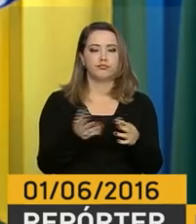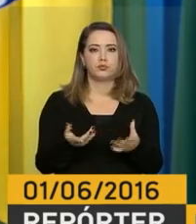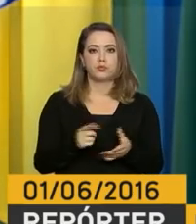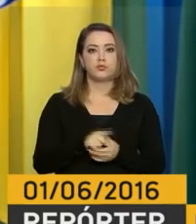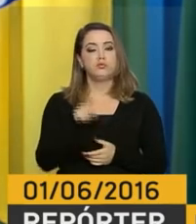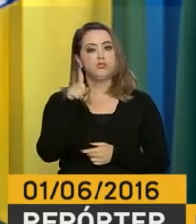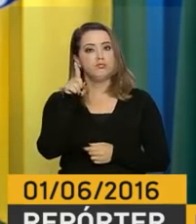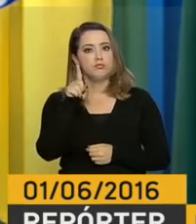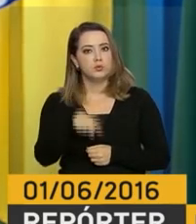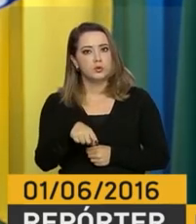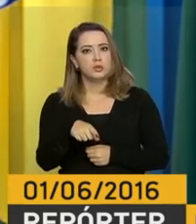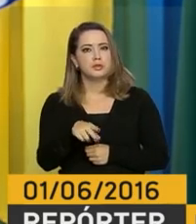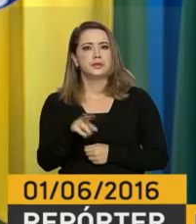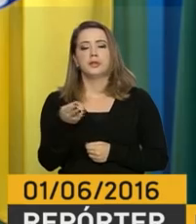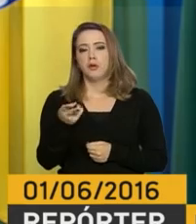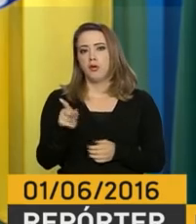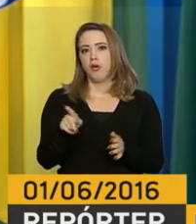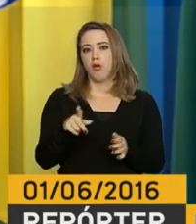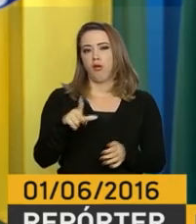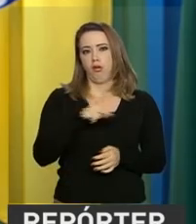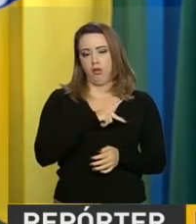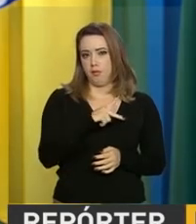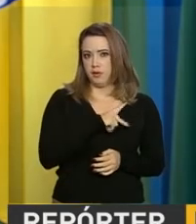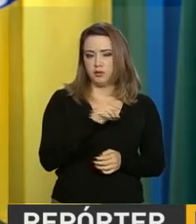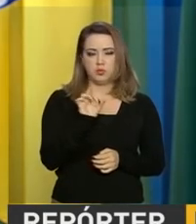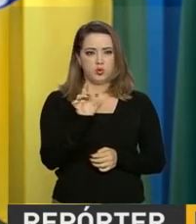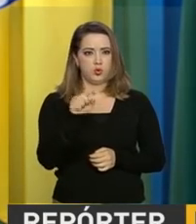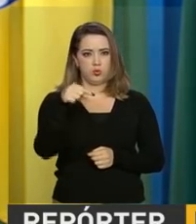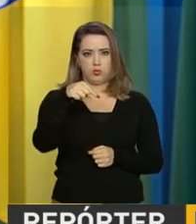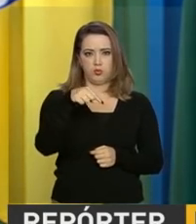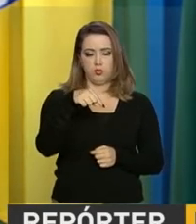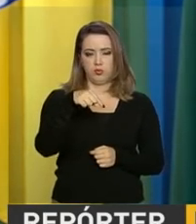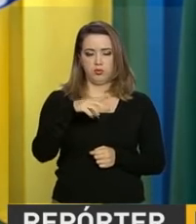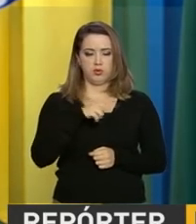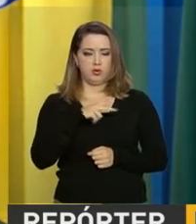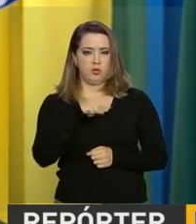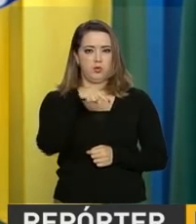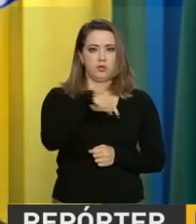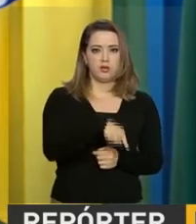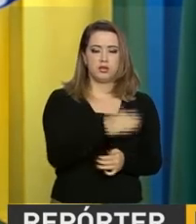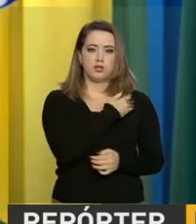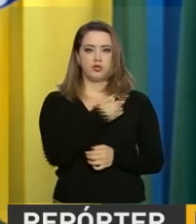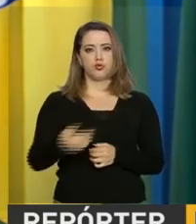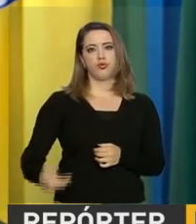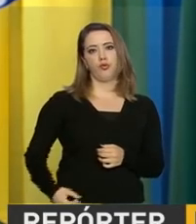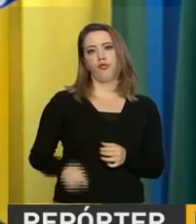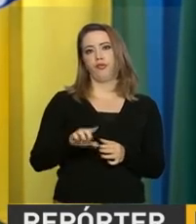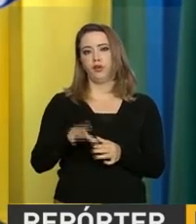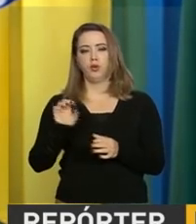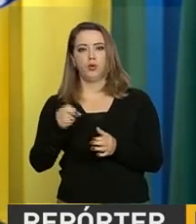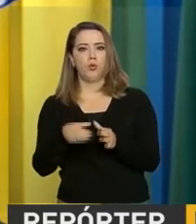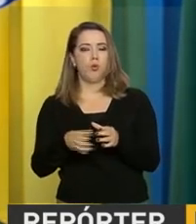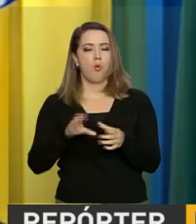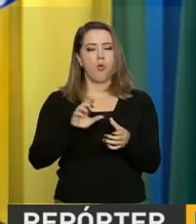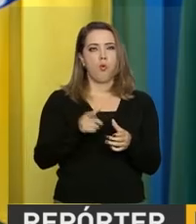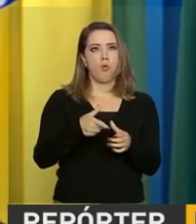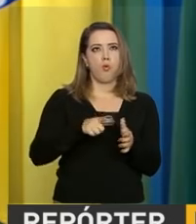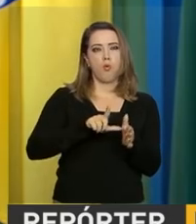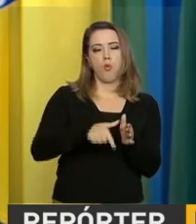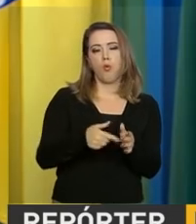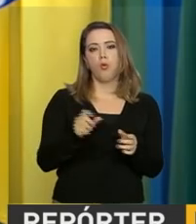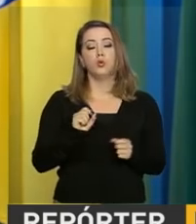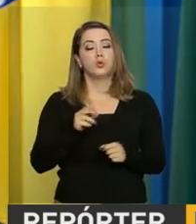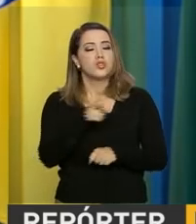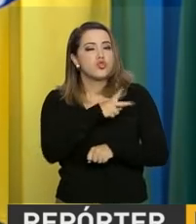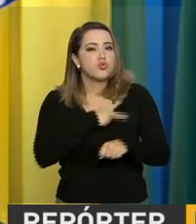patrimônio não deste ou daquele governo não deste ou daquele grupo político são patrimônio do conjunto da sociedade